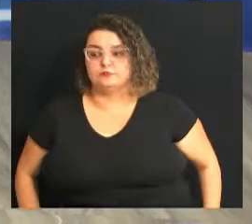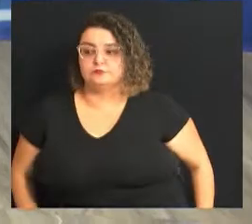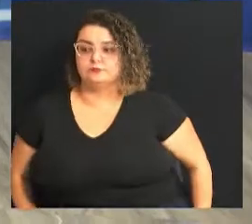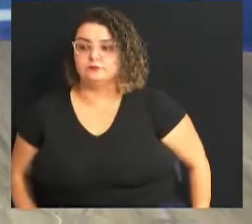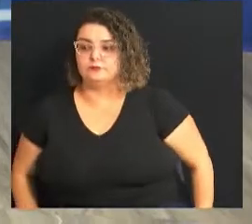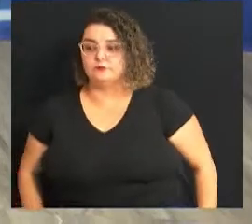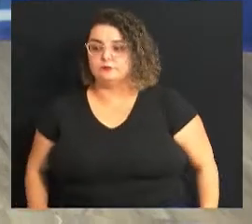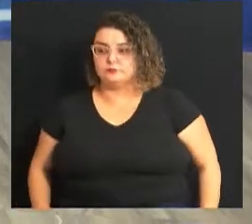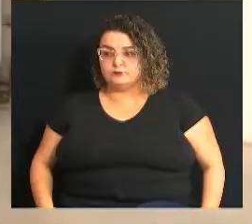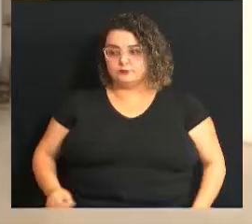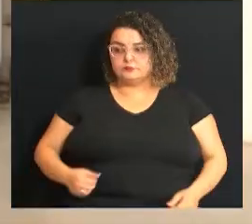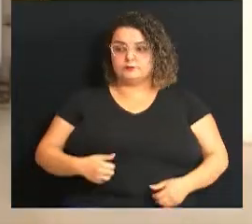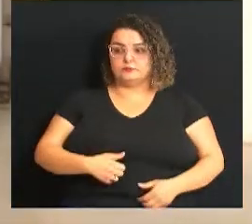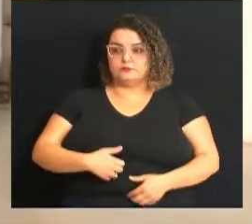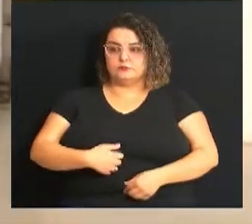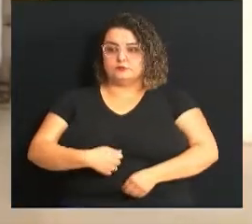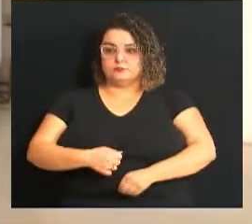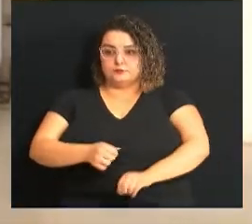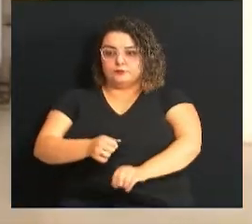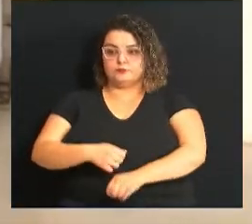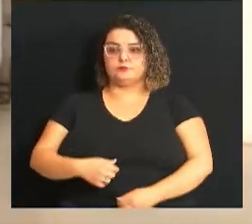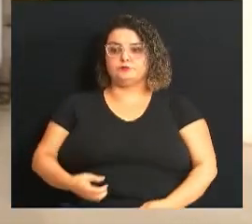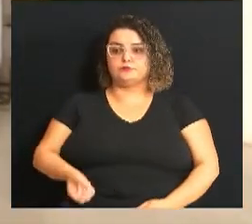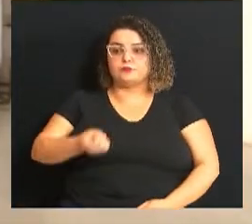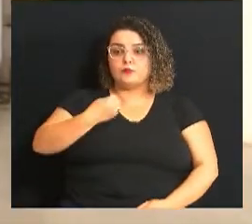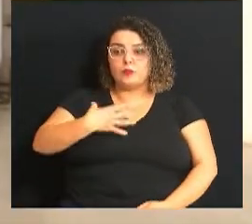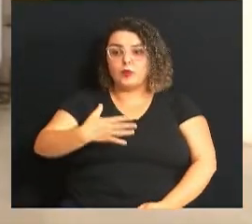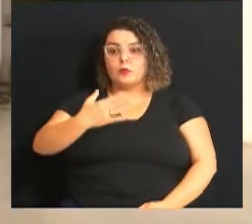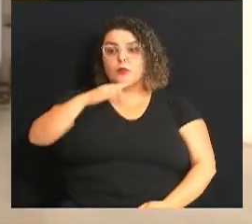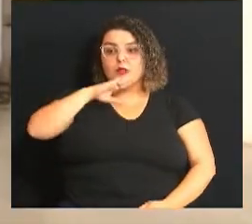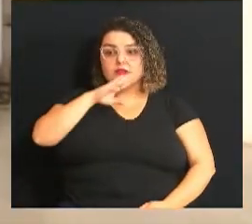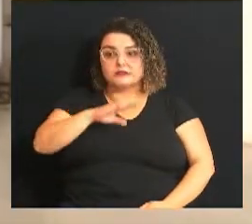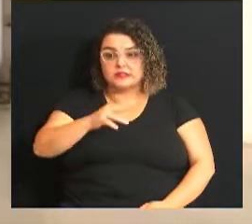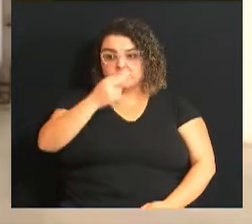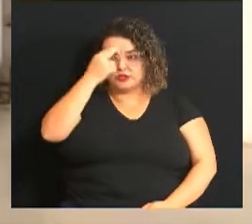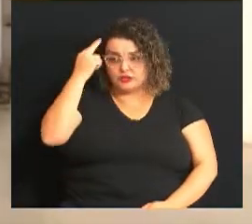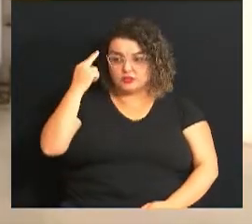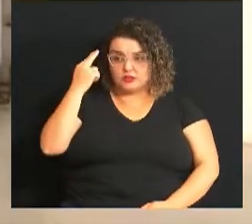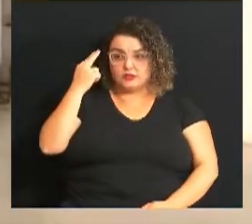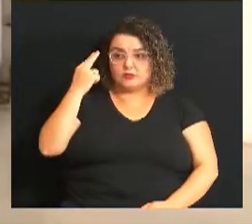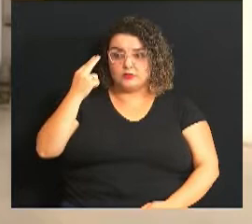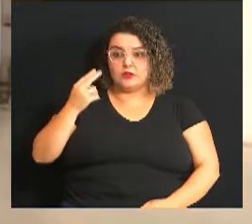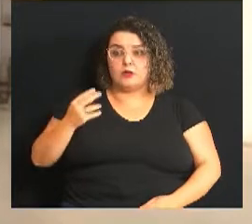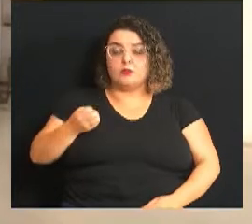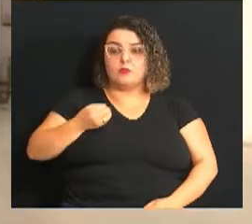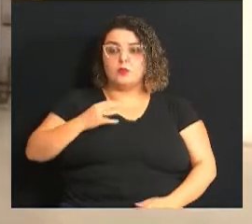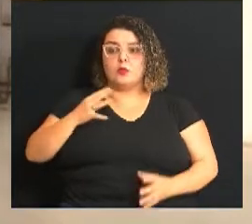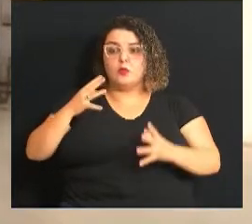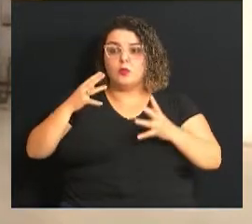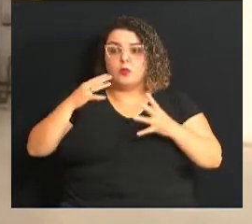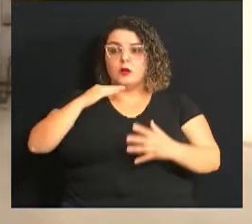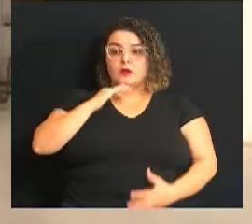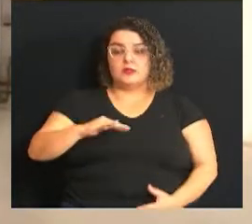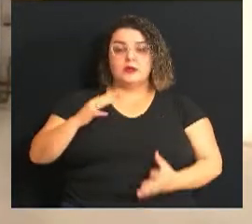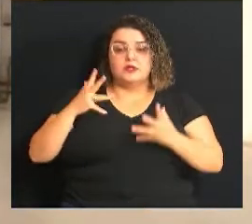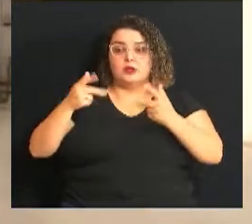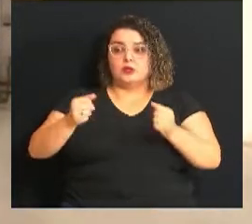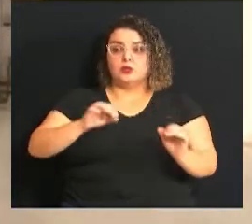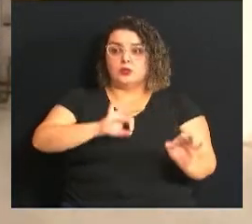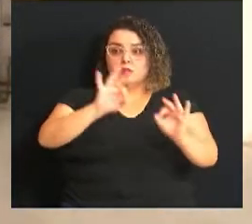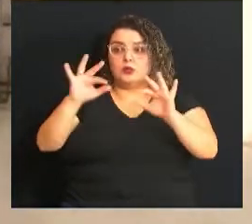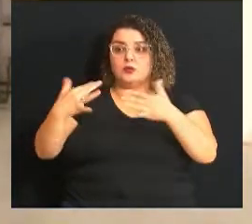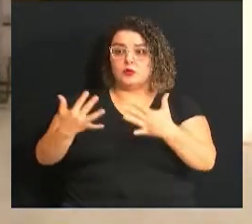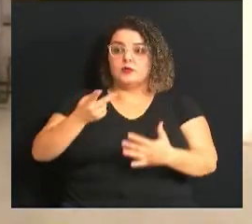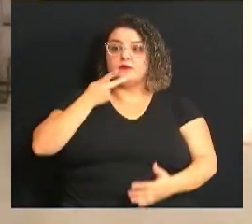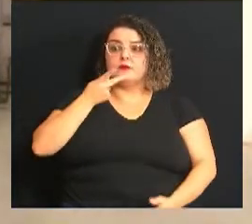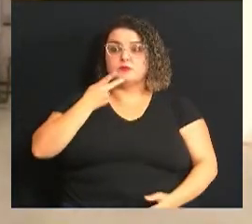Boa tarde, Gabriel. Boa tarde a todos que estão acompanhando a gente ao vivo aqui no Câmara Notícia. Muito importante esse momento em que a gente fala do Agosto